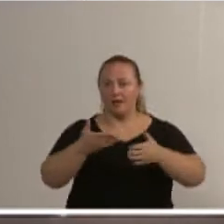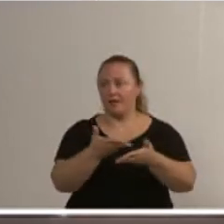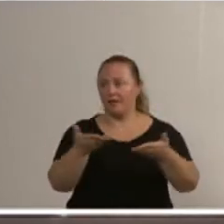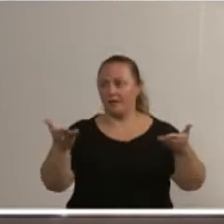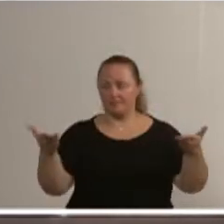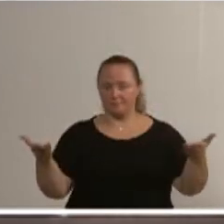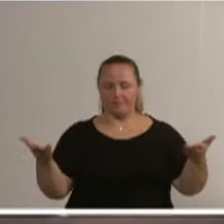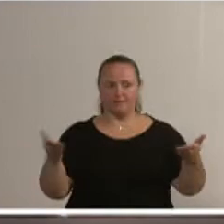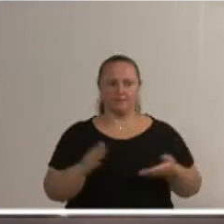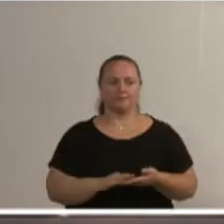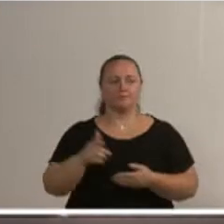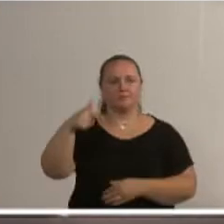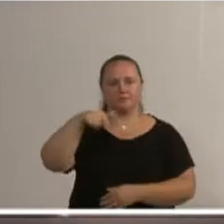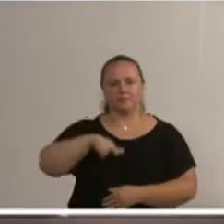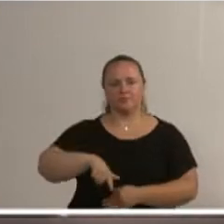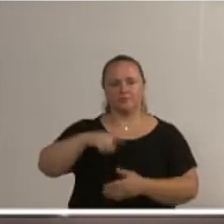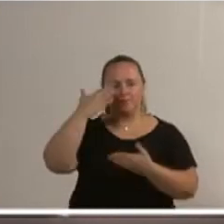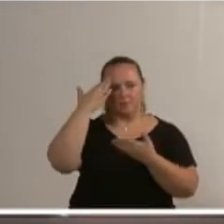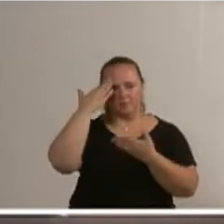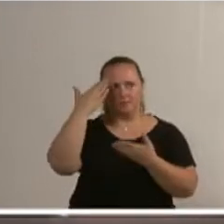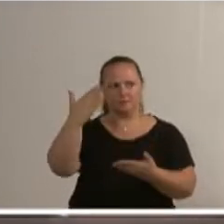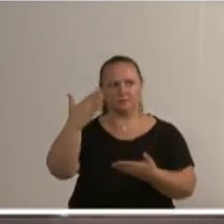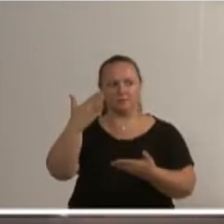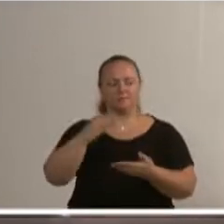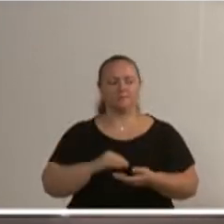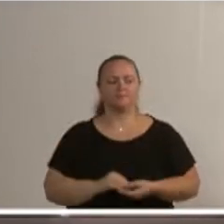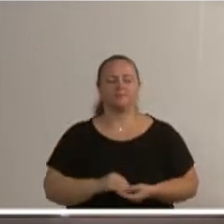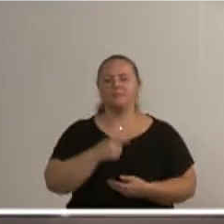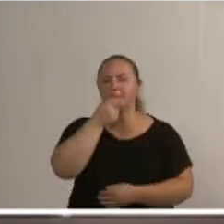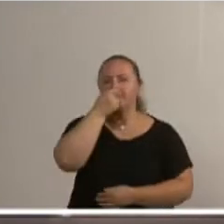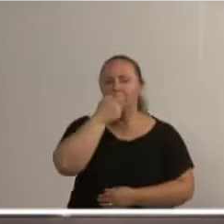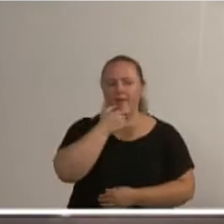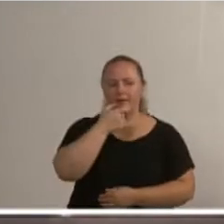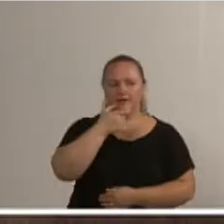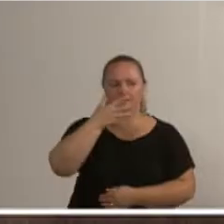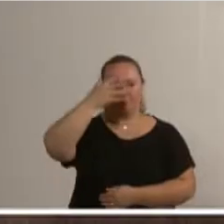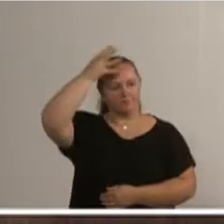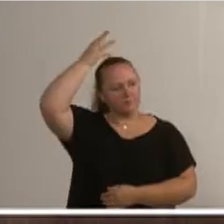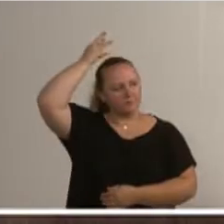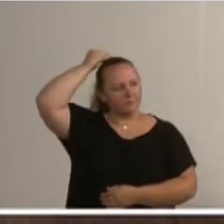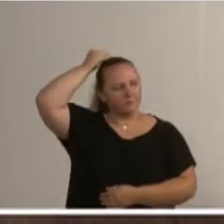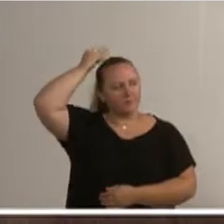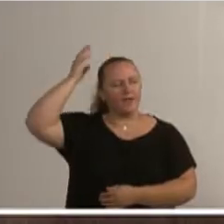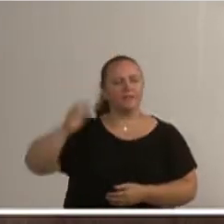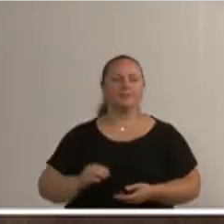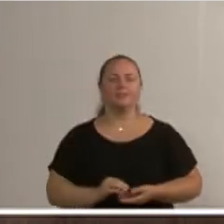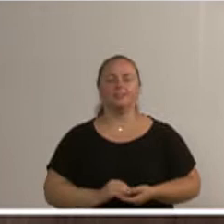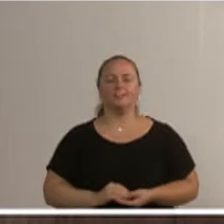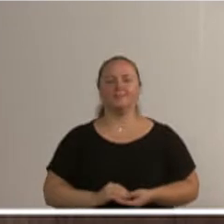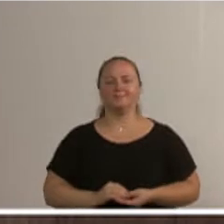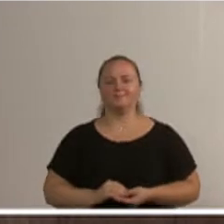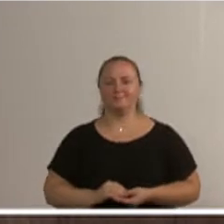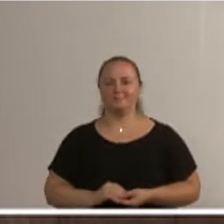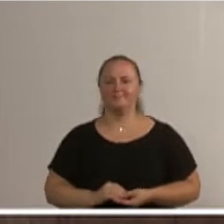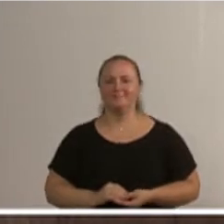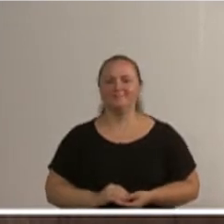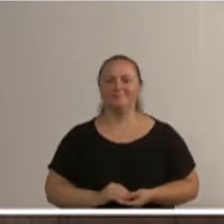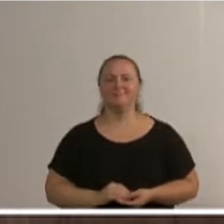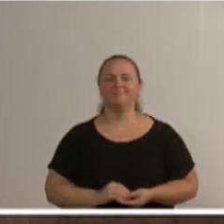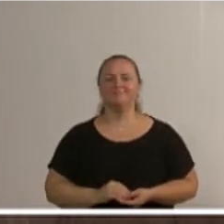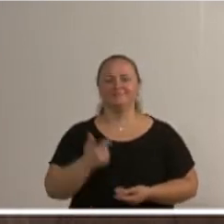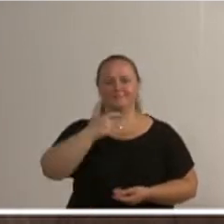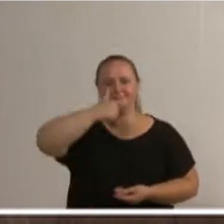novamente agradecer a presença do vereador Becker, do vereador Matias, o líder de governo, vereador Caminha, vereador Bruno, vereador Adriano Pereira,